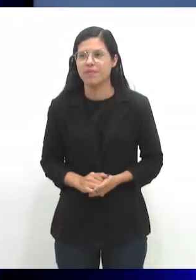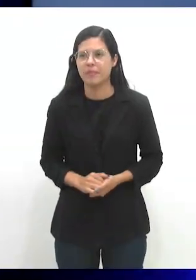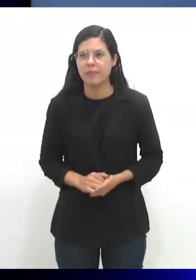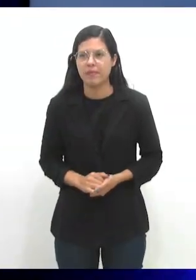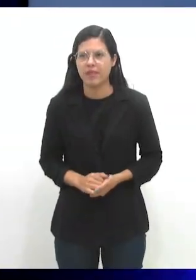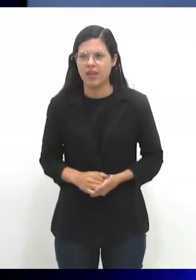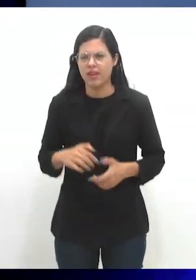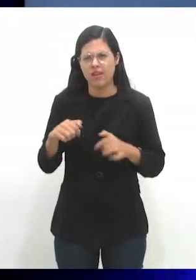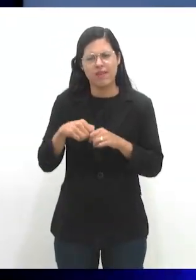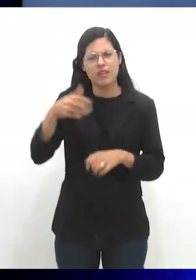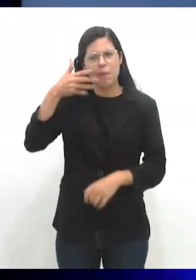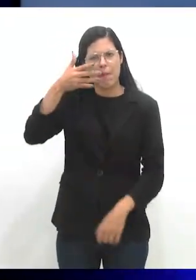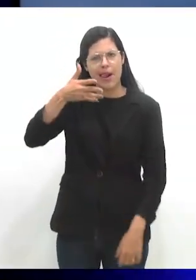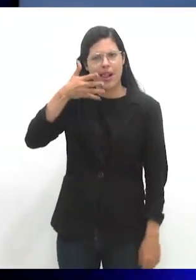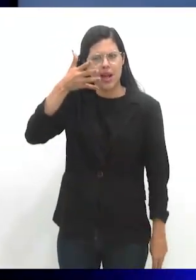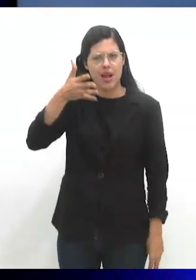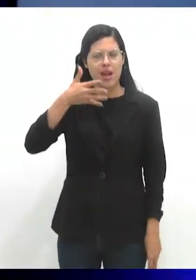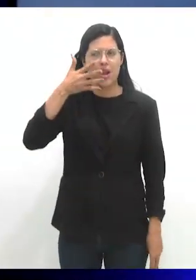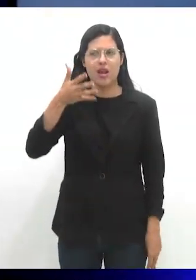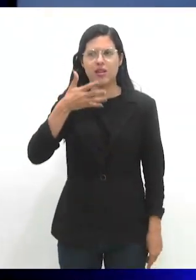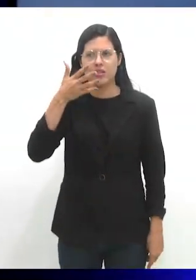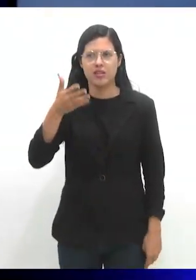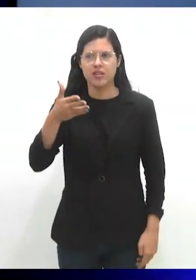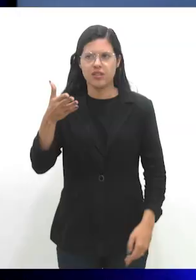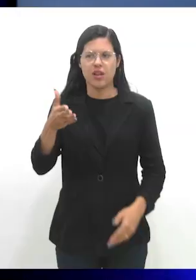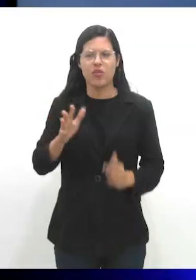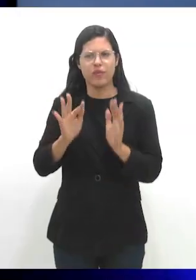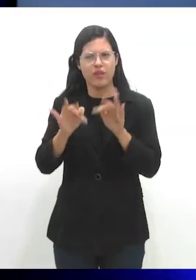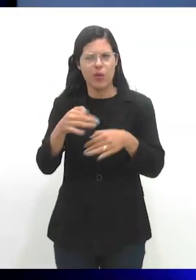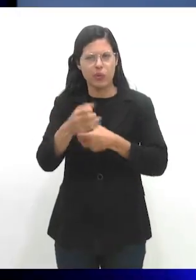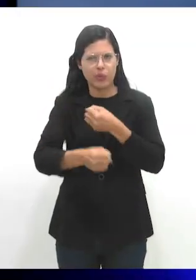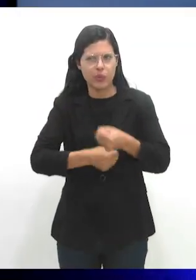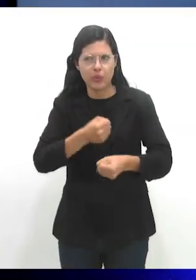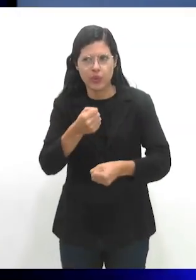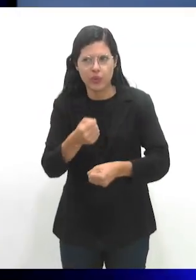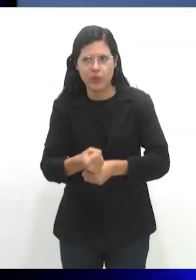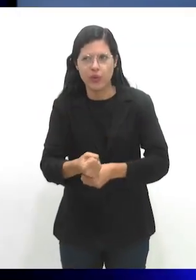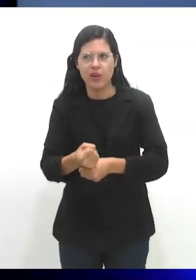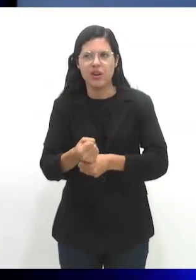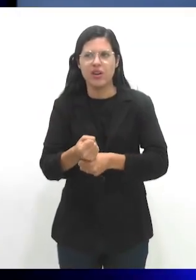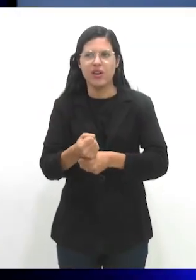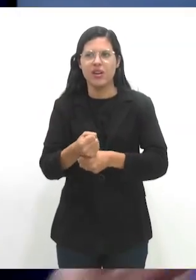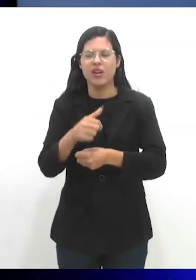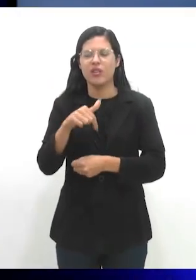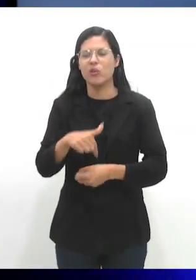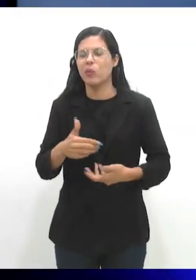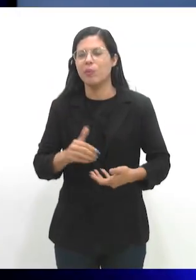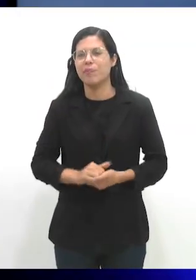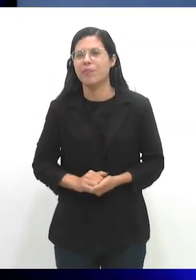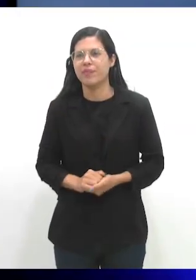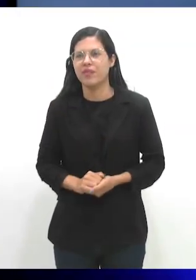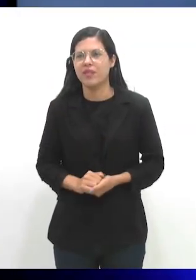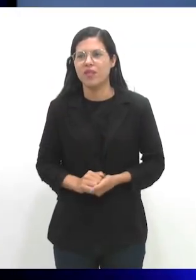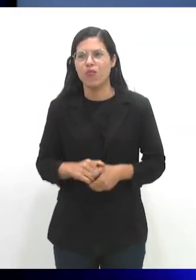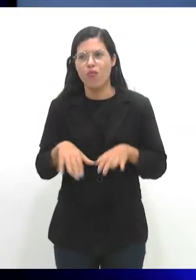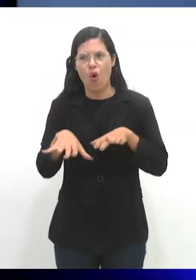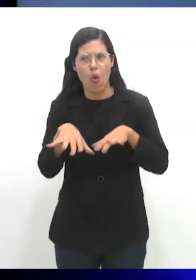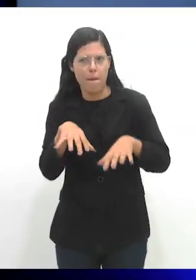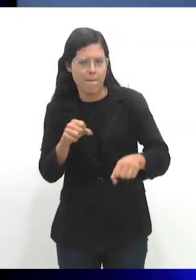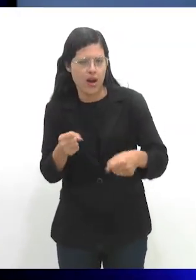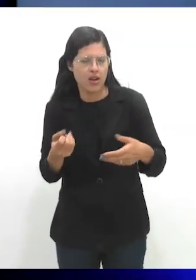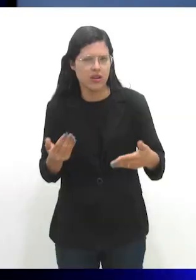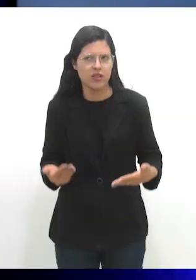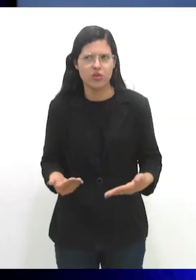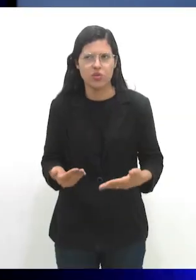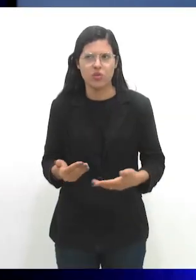muita palestra para a turma de fim de ano, da Cal, do Tablado, formandos